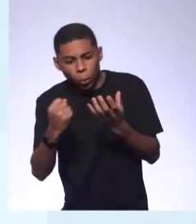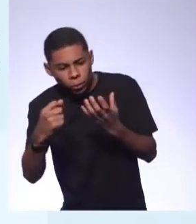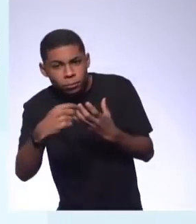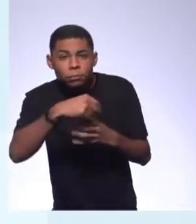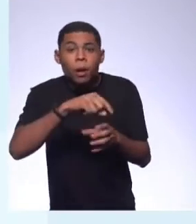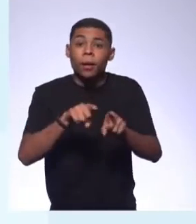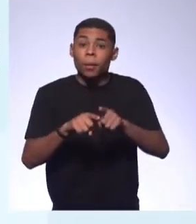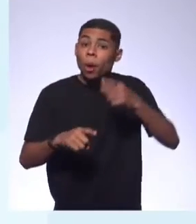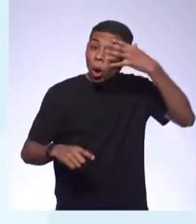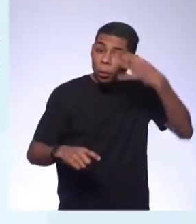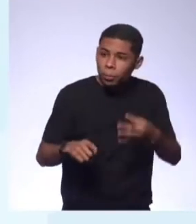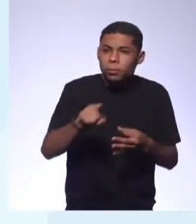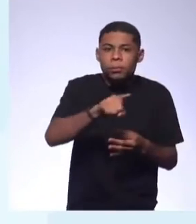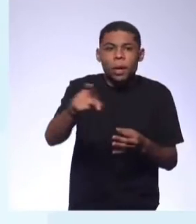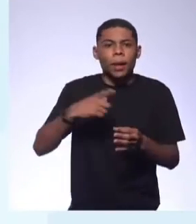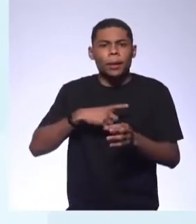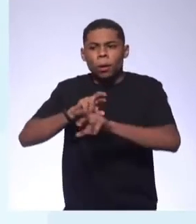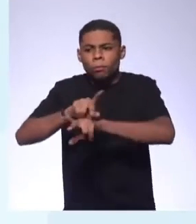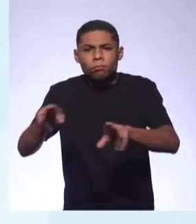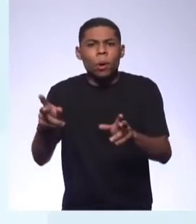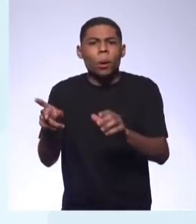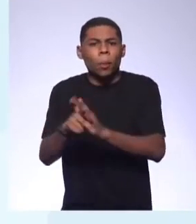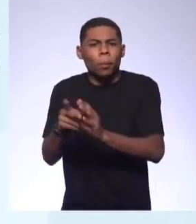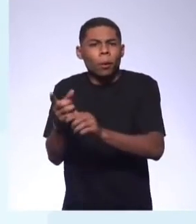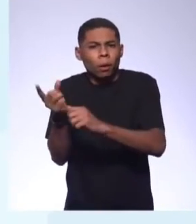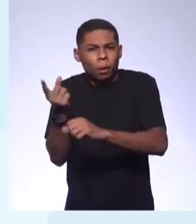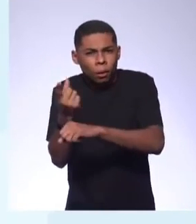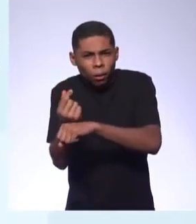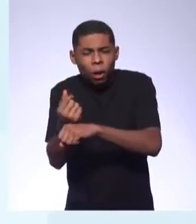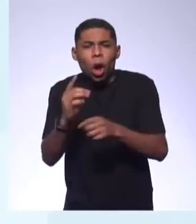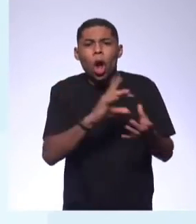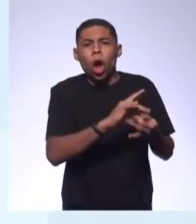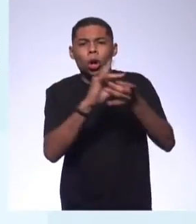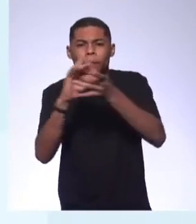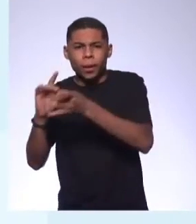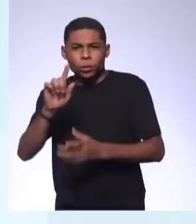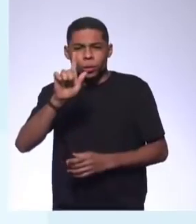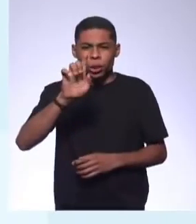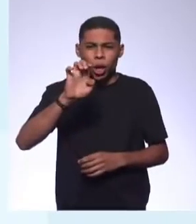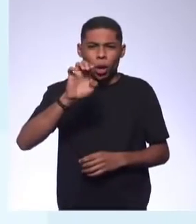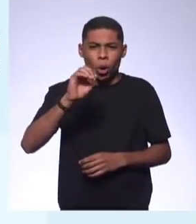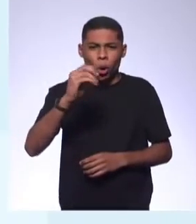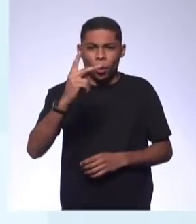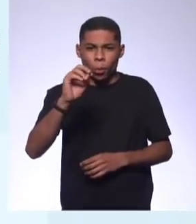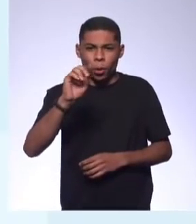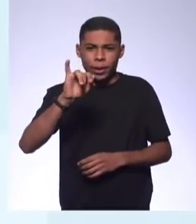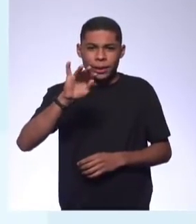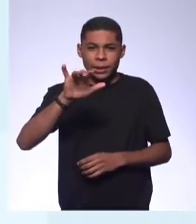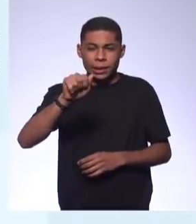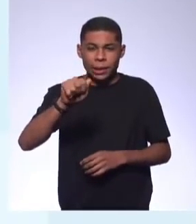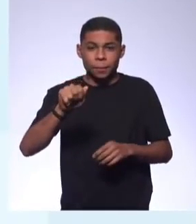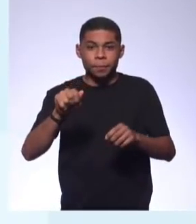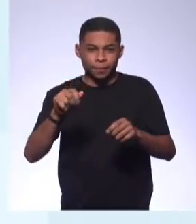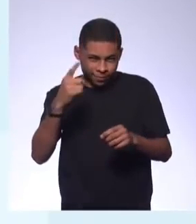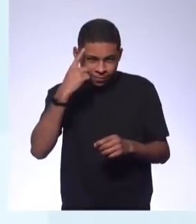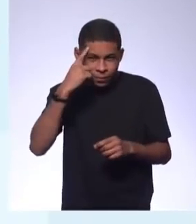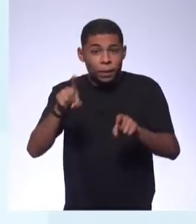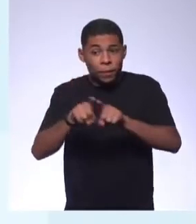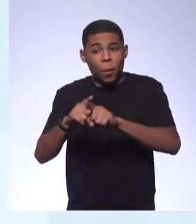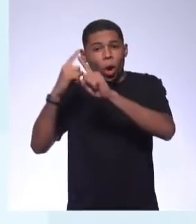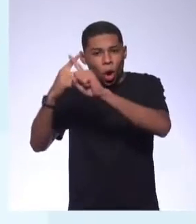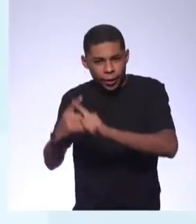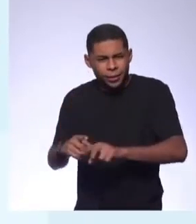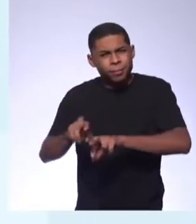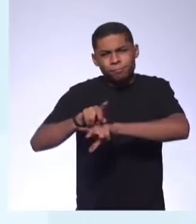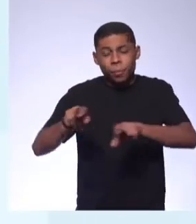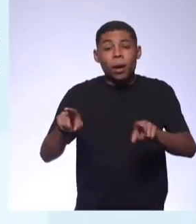interesses capitalistas no contexto de uma geopolítica comercial e concorrencial, e identificar